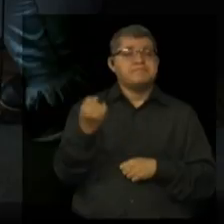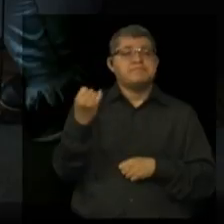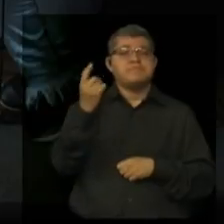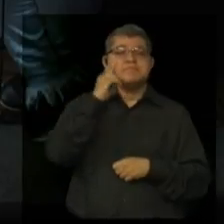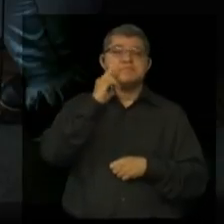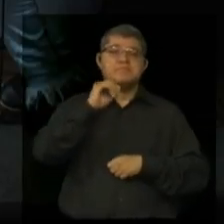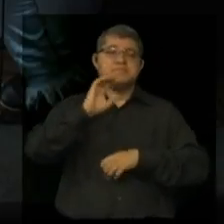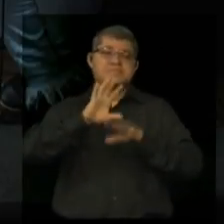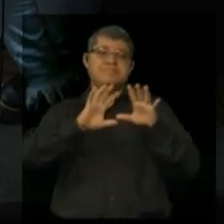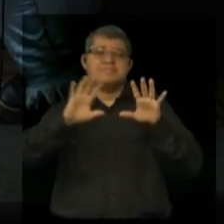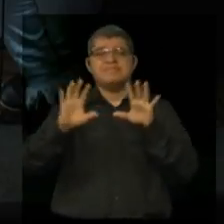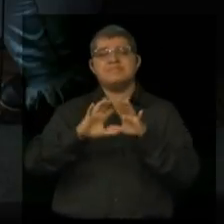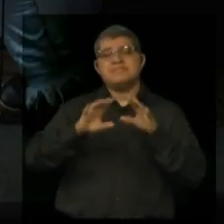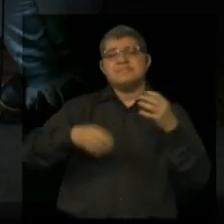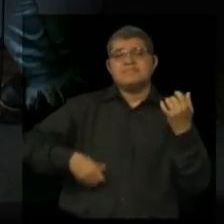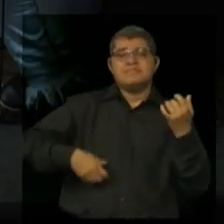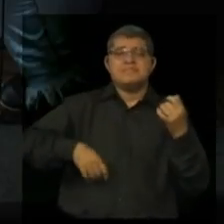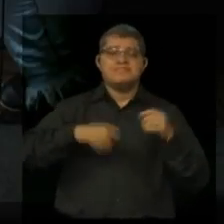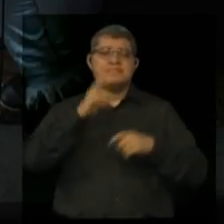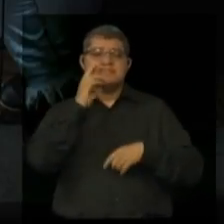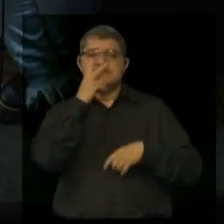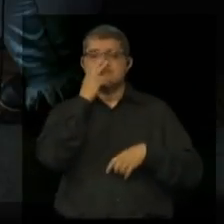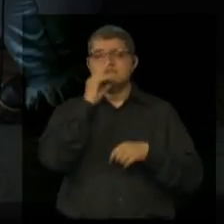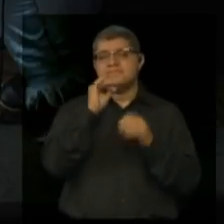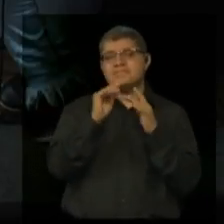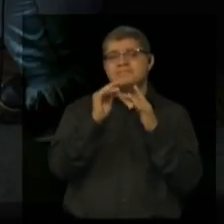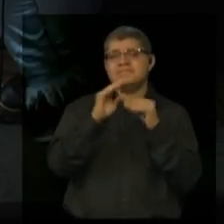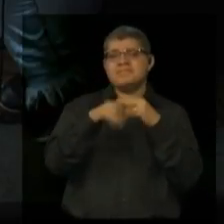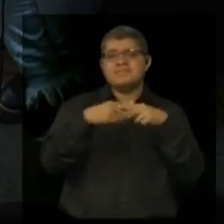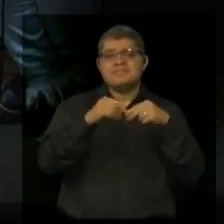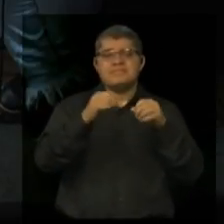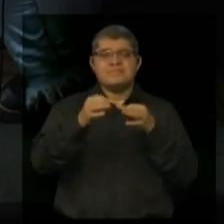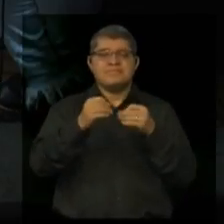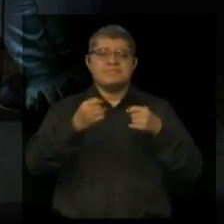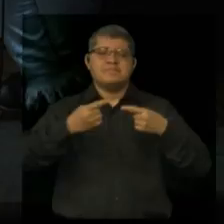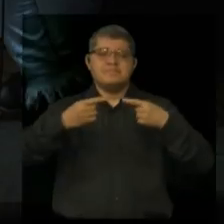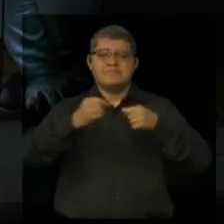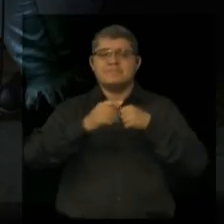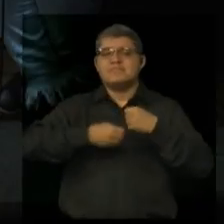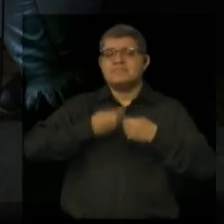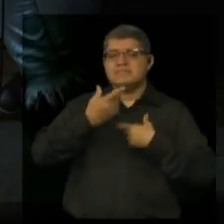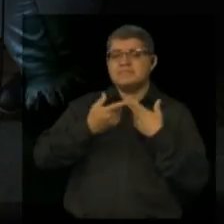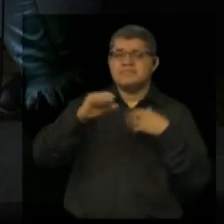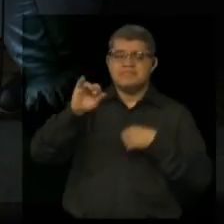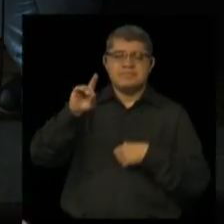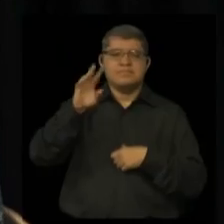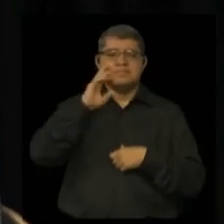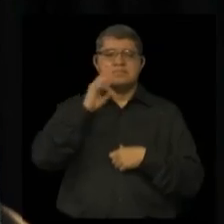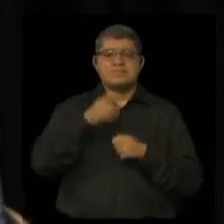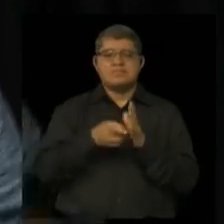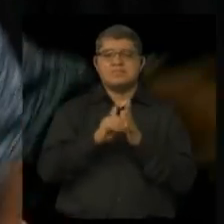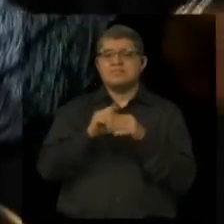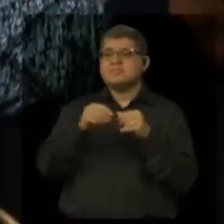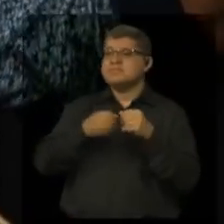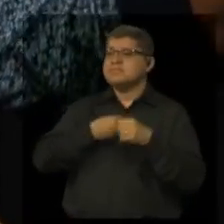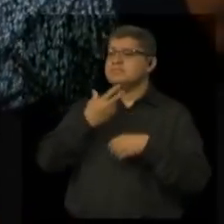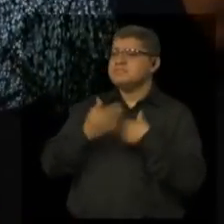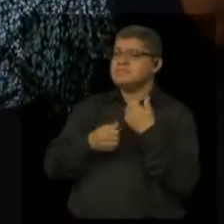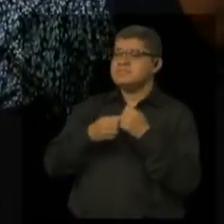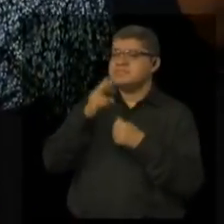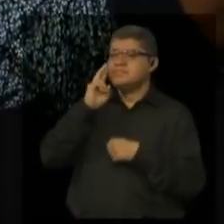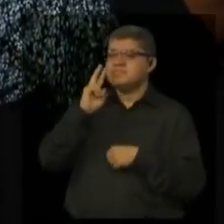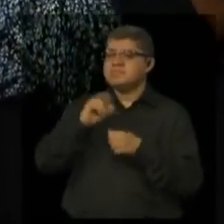tem esse clima, assim, com um violãozinho atrás, eu acho que vão presentear o programa com um poema, você recitando. Antes de recitar esse poema,